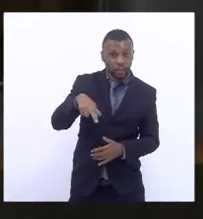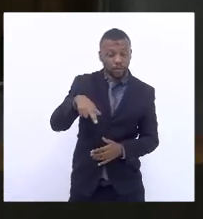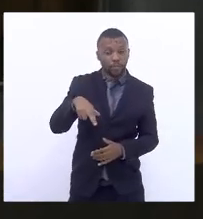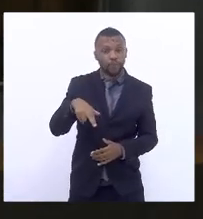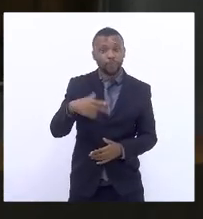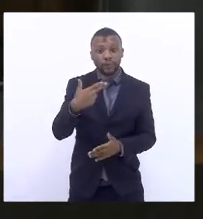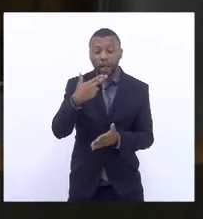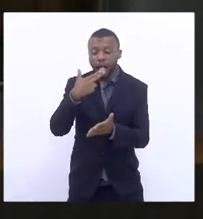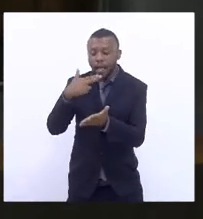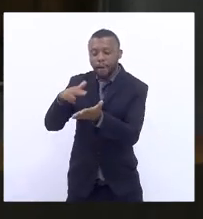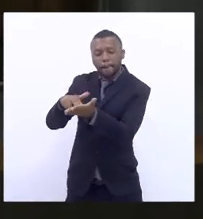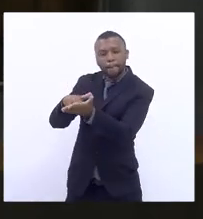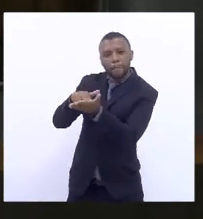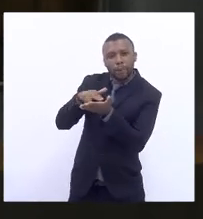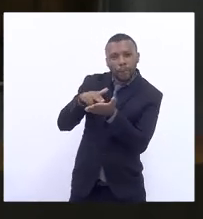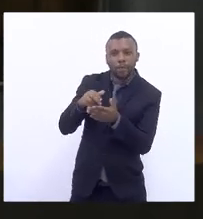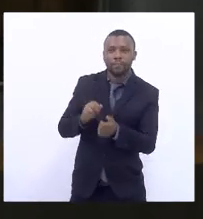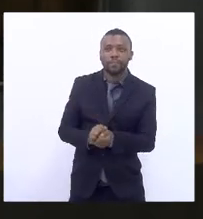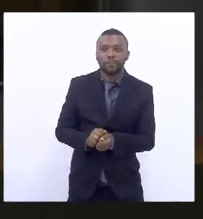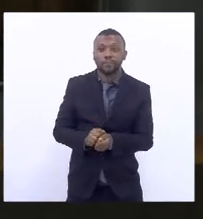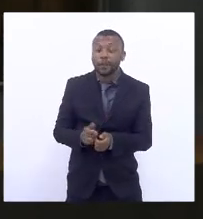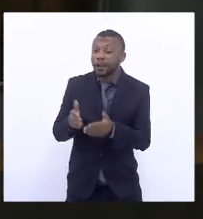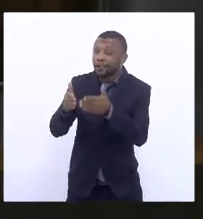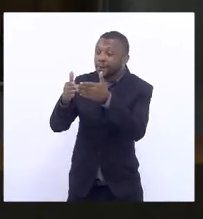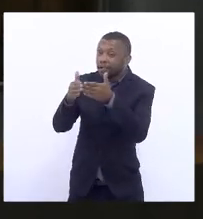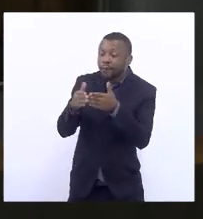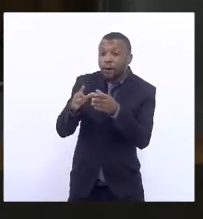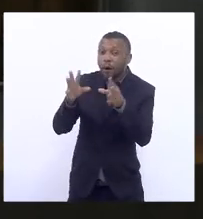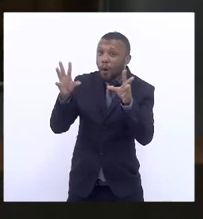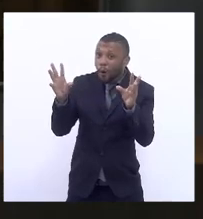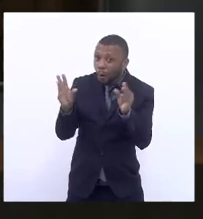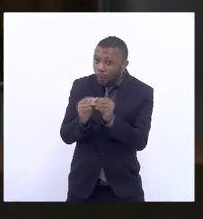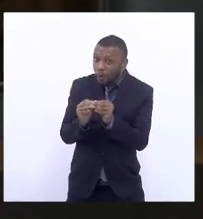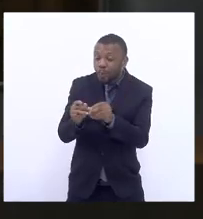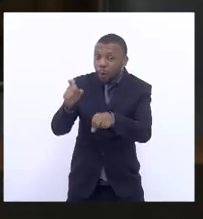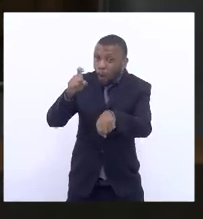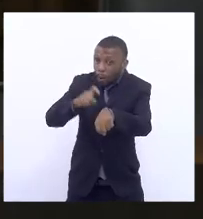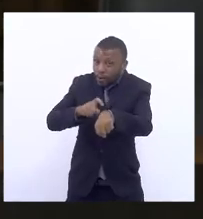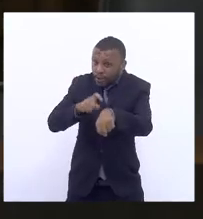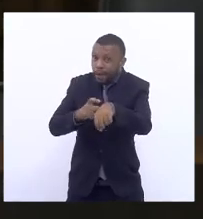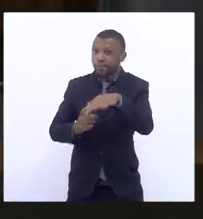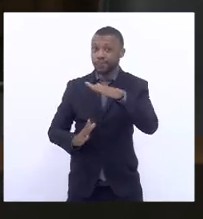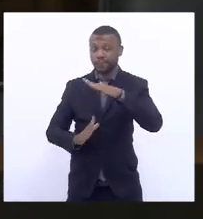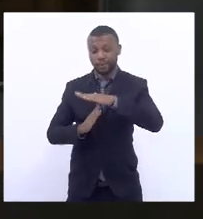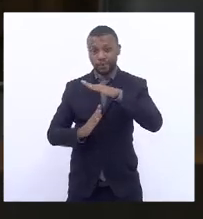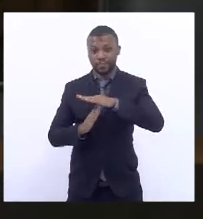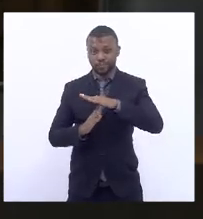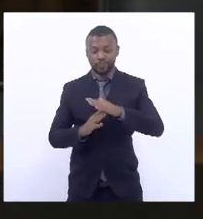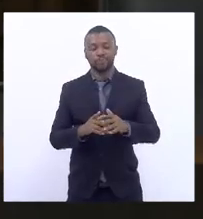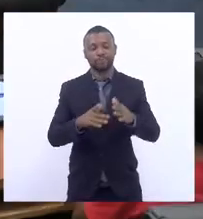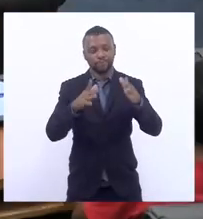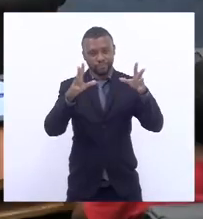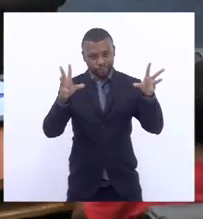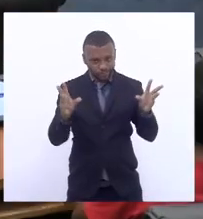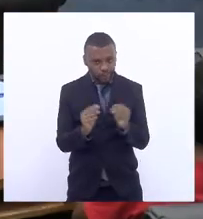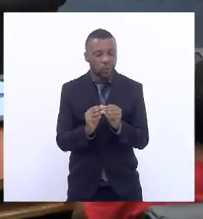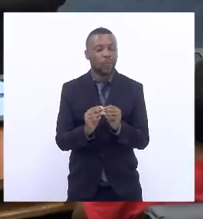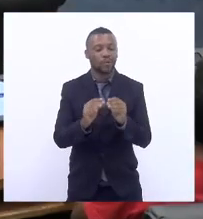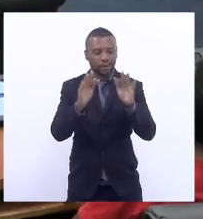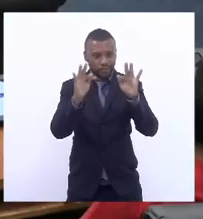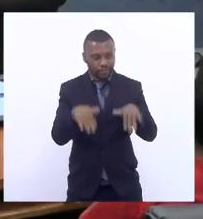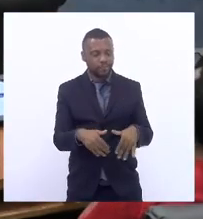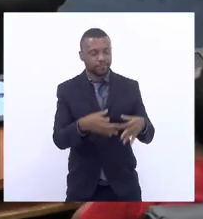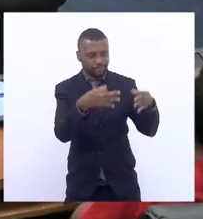o bilhetinho. Favor concluir, estamos com tempo limitado. Assim concluo.